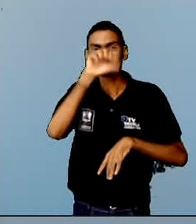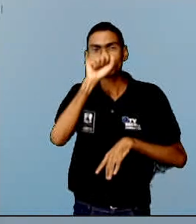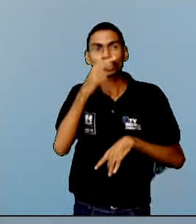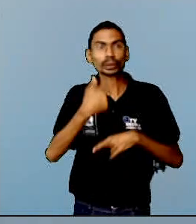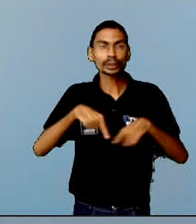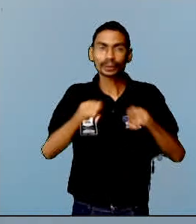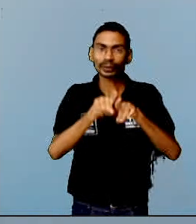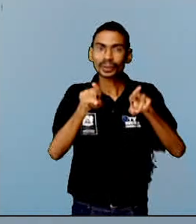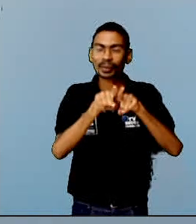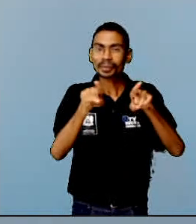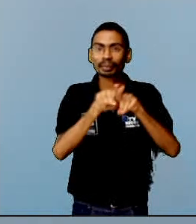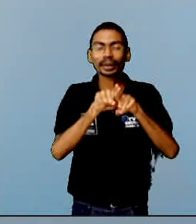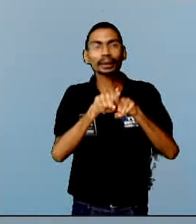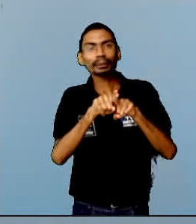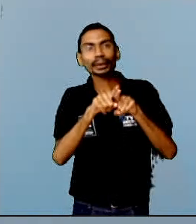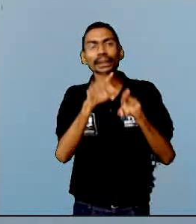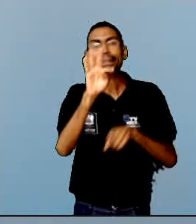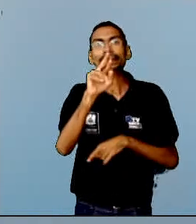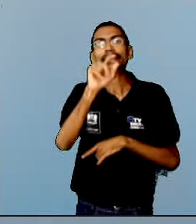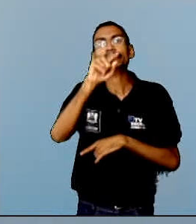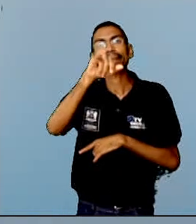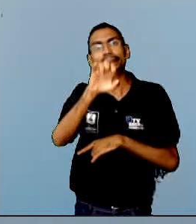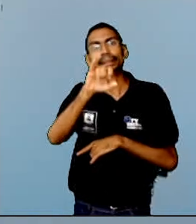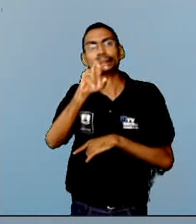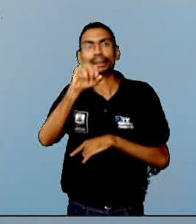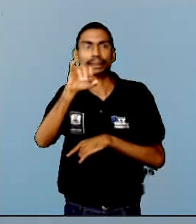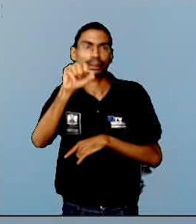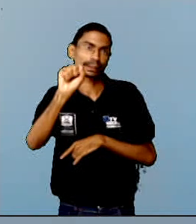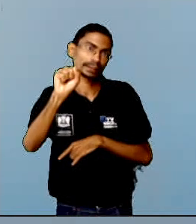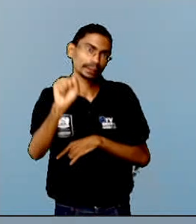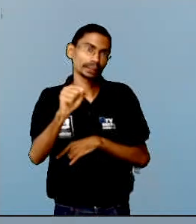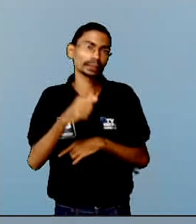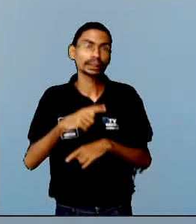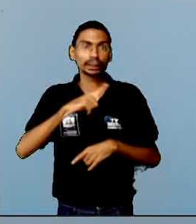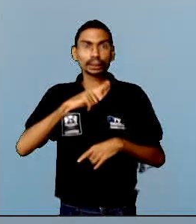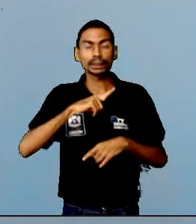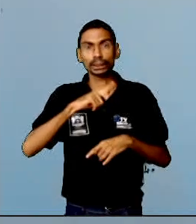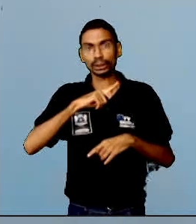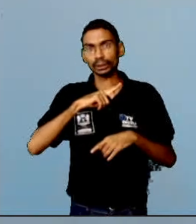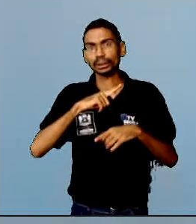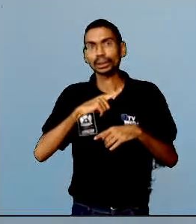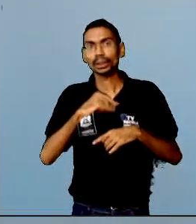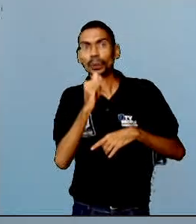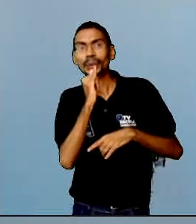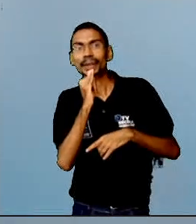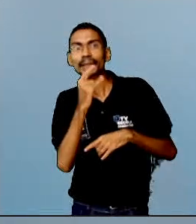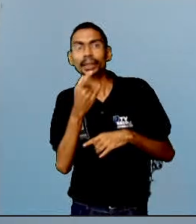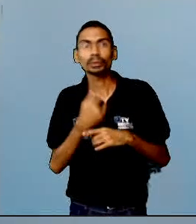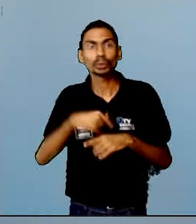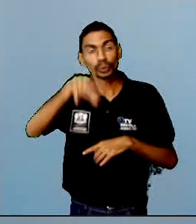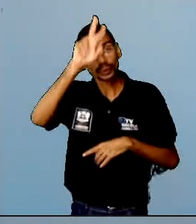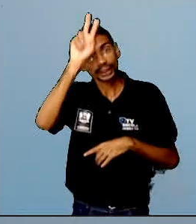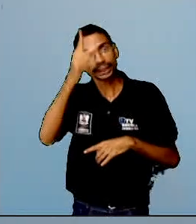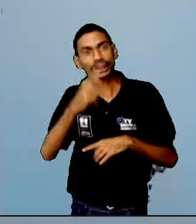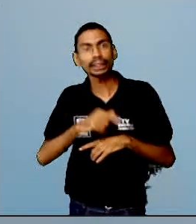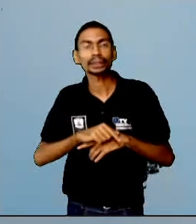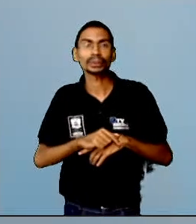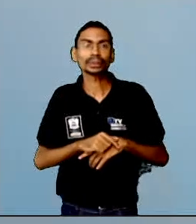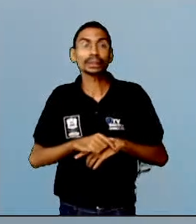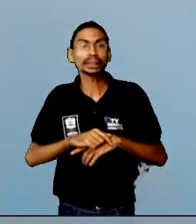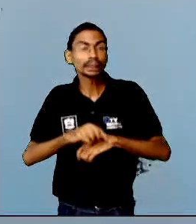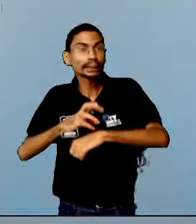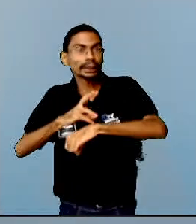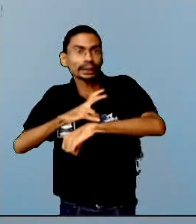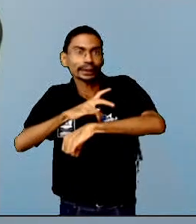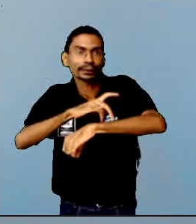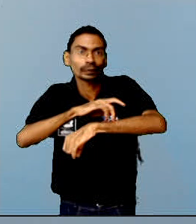Isso acontece também nos insetos e aracnídeos. Há dois tipos